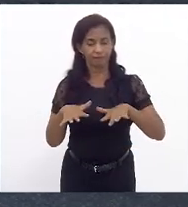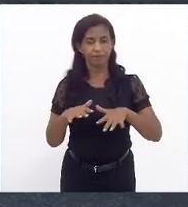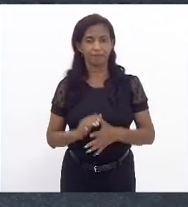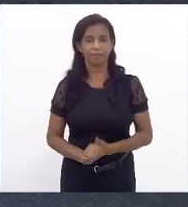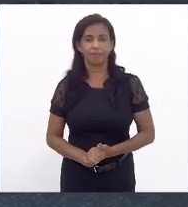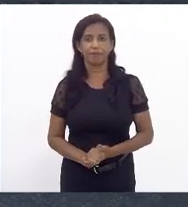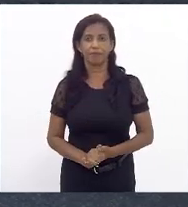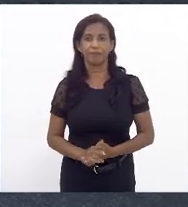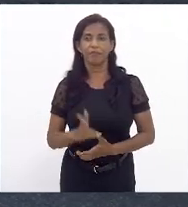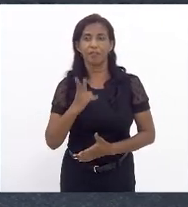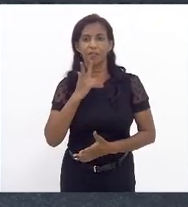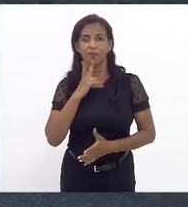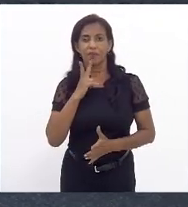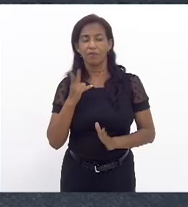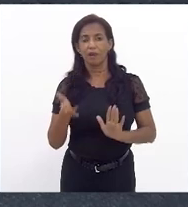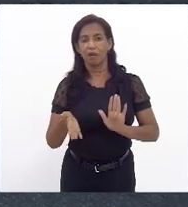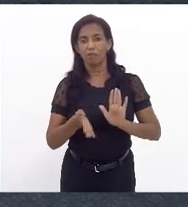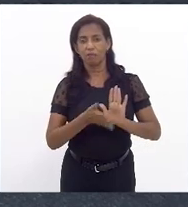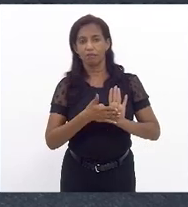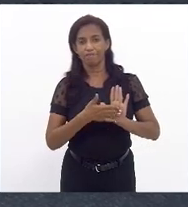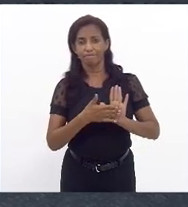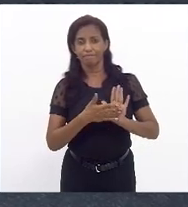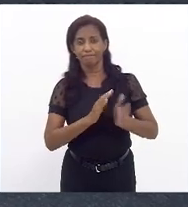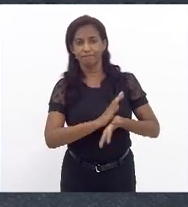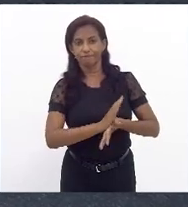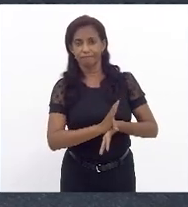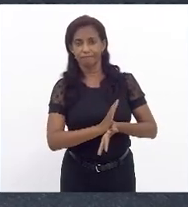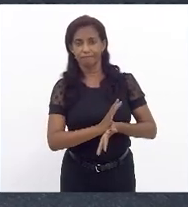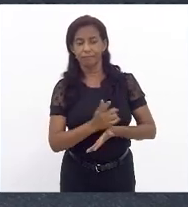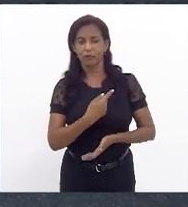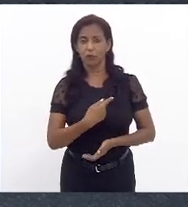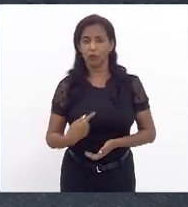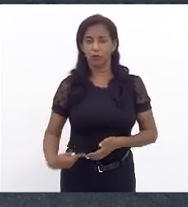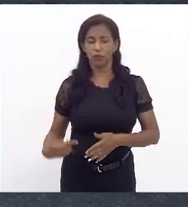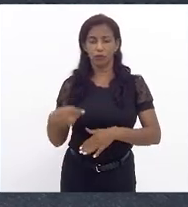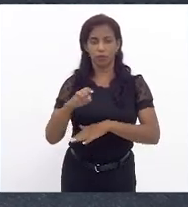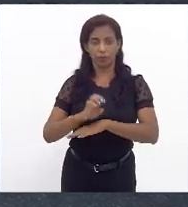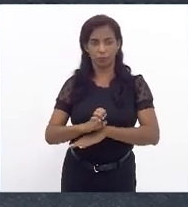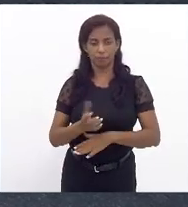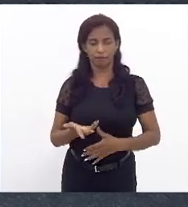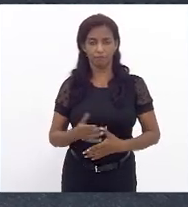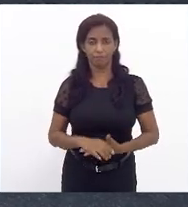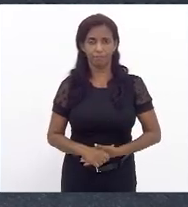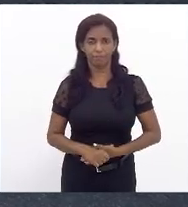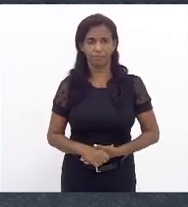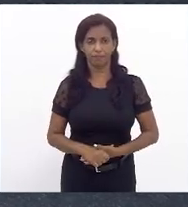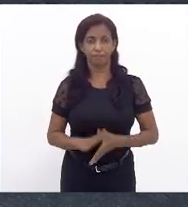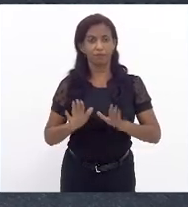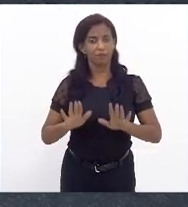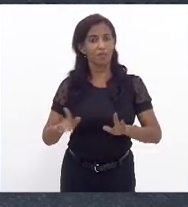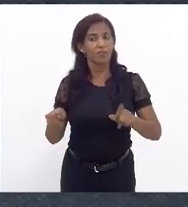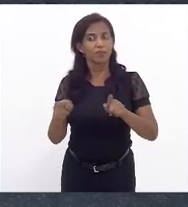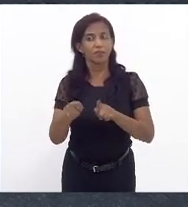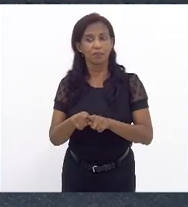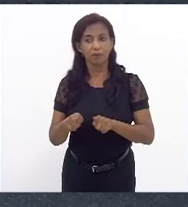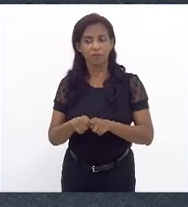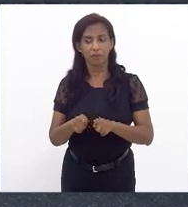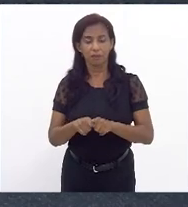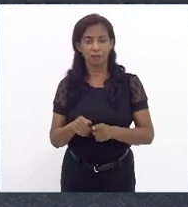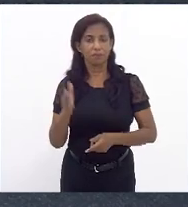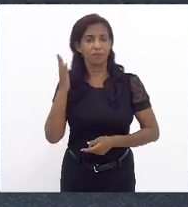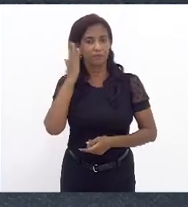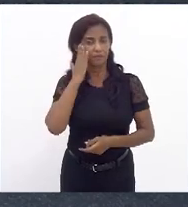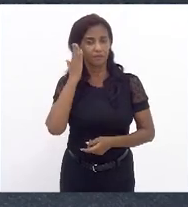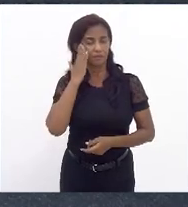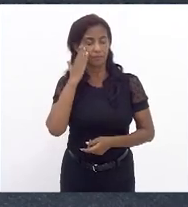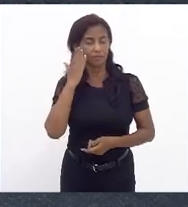a respeito do pacote de maldades que está vindo do governo estadual. No entanto,